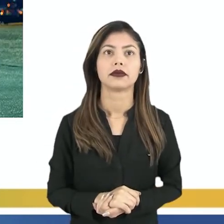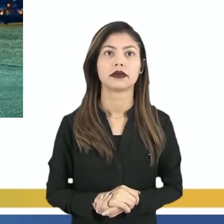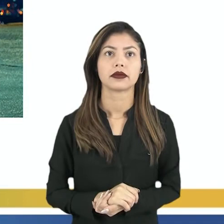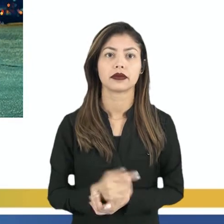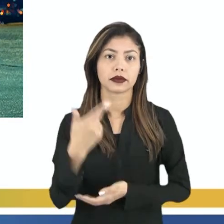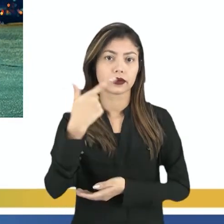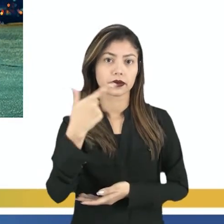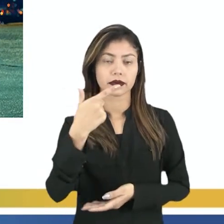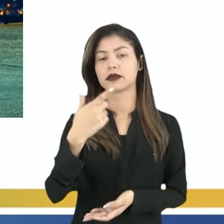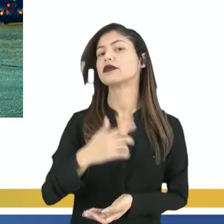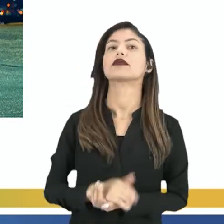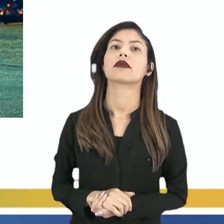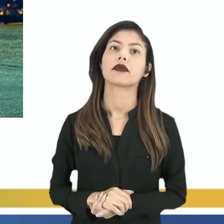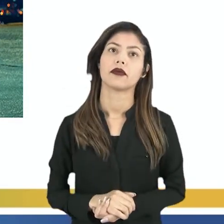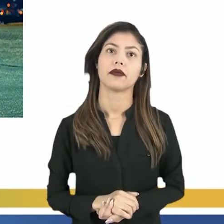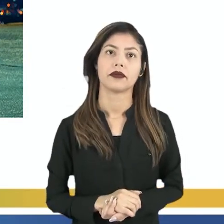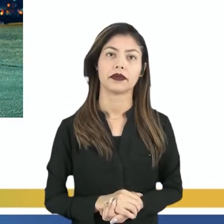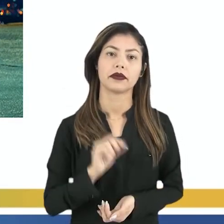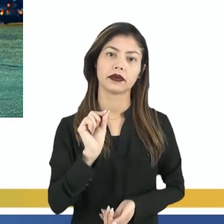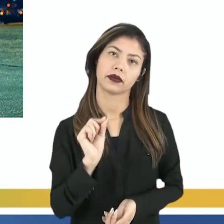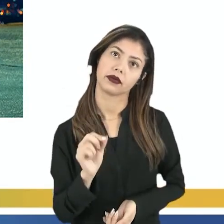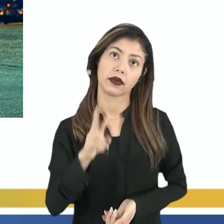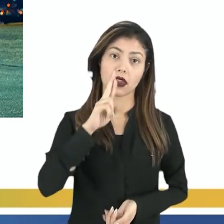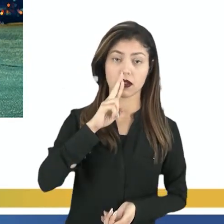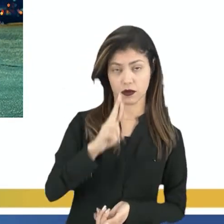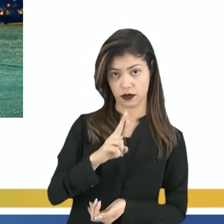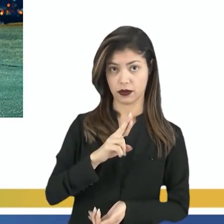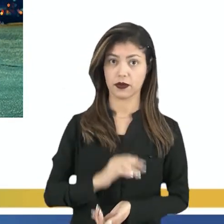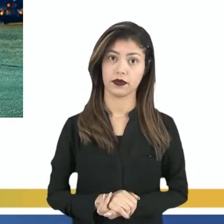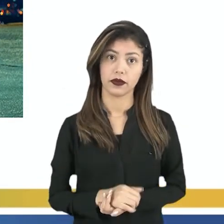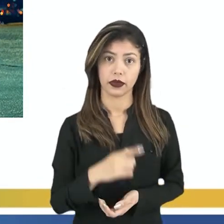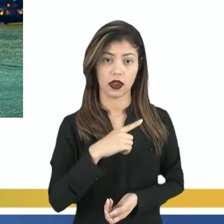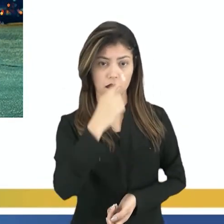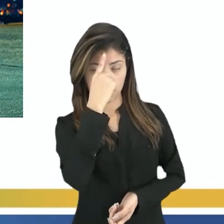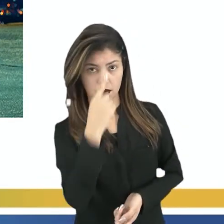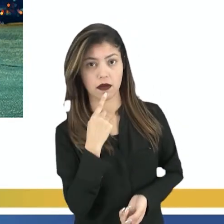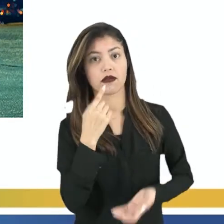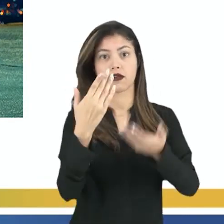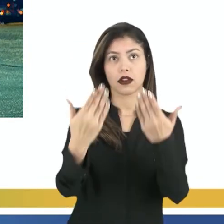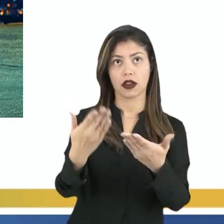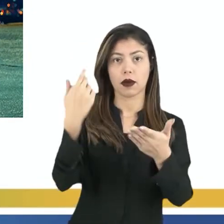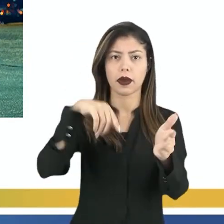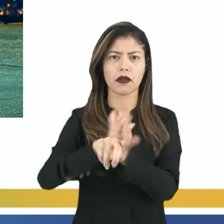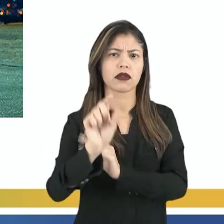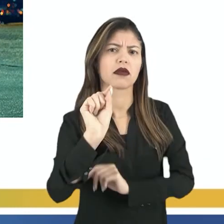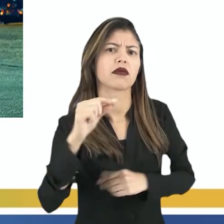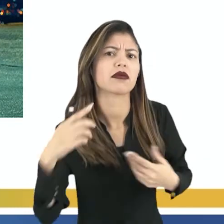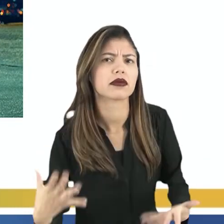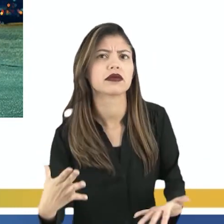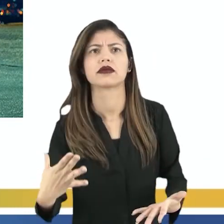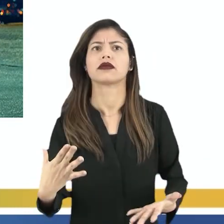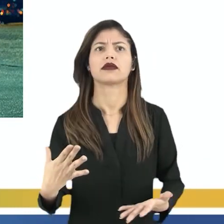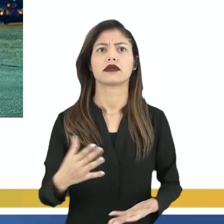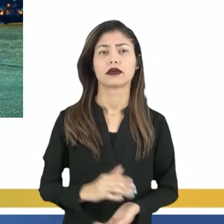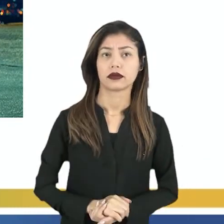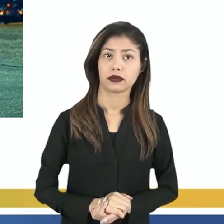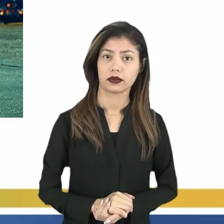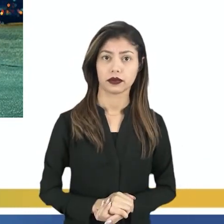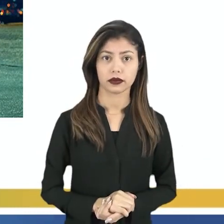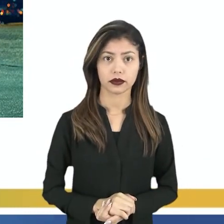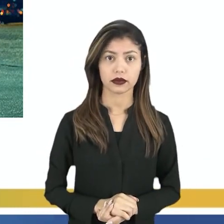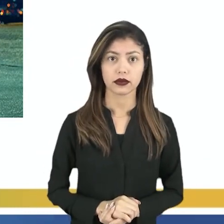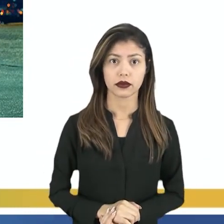lá para a questão 2? A questão 2 tem responda. Tem uma imagem aí e a pergunta é what are they